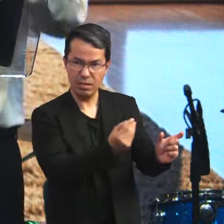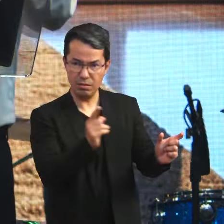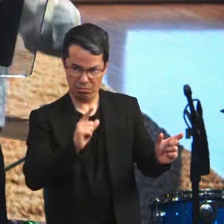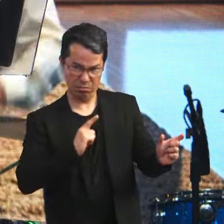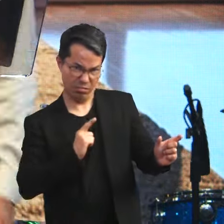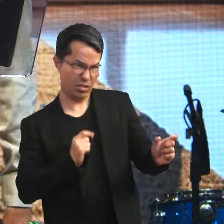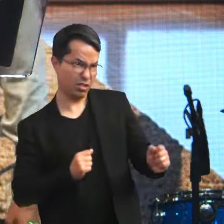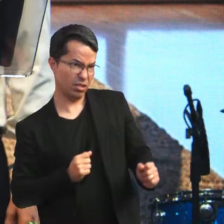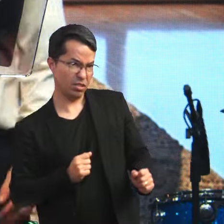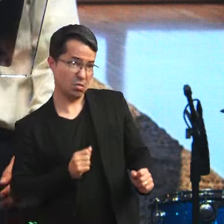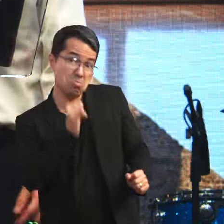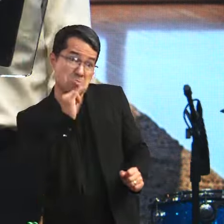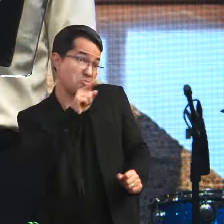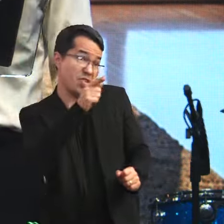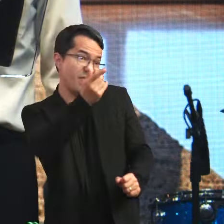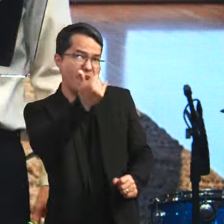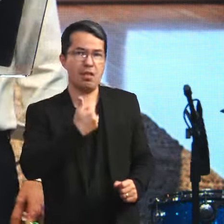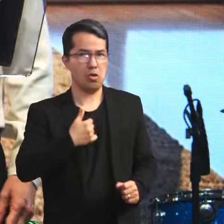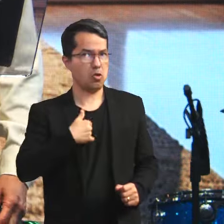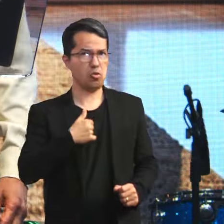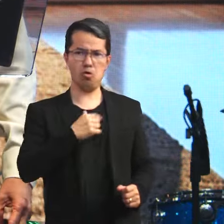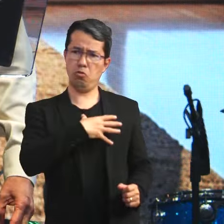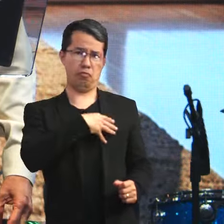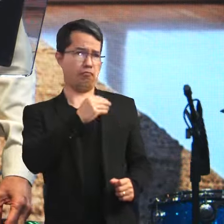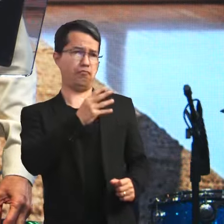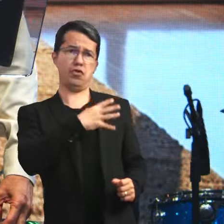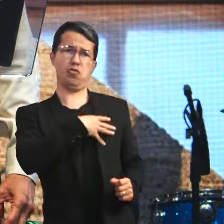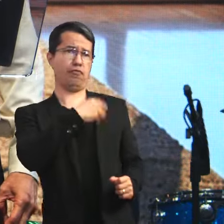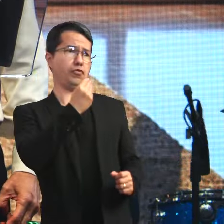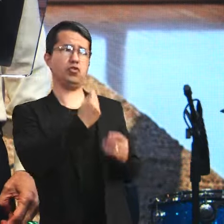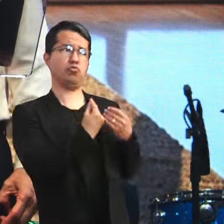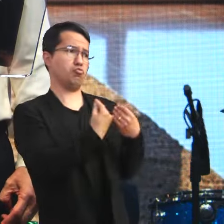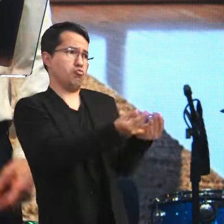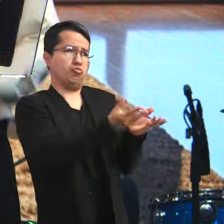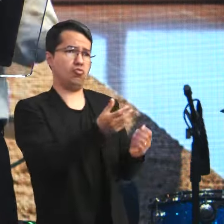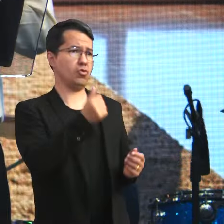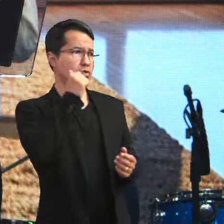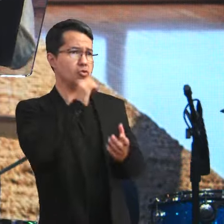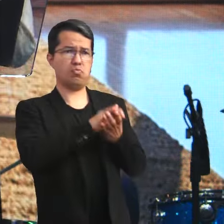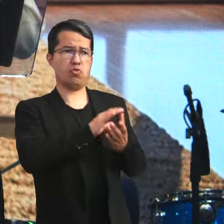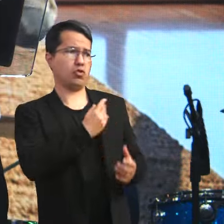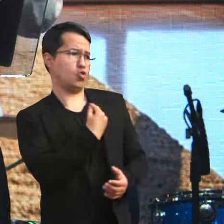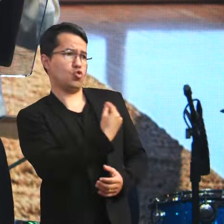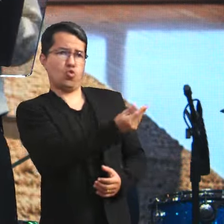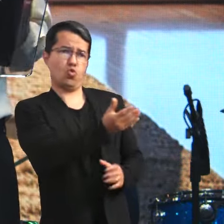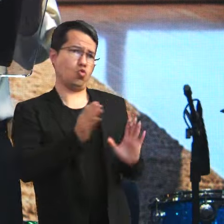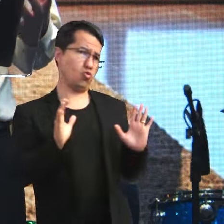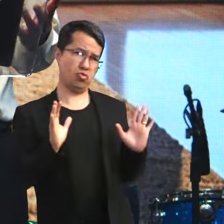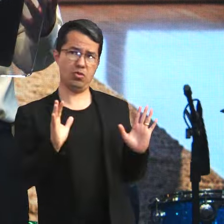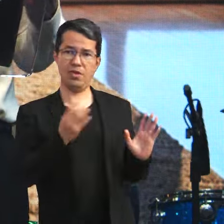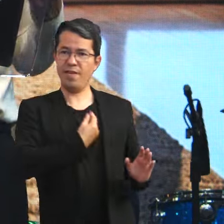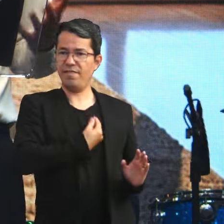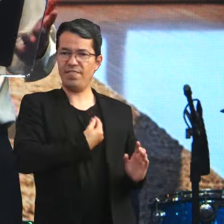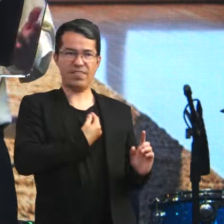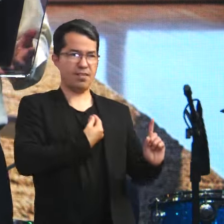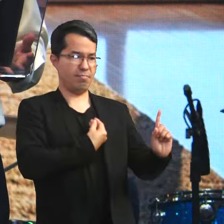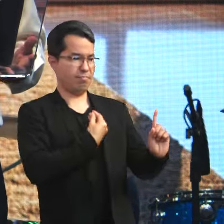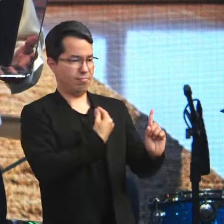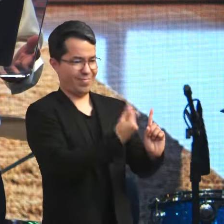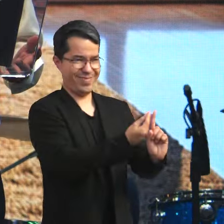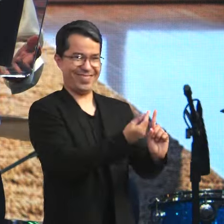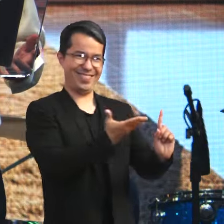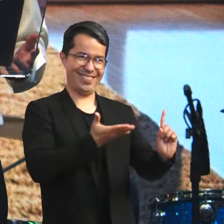vida fam Provavelmente você diria eu faria isso pela minha família estamos dispostos a sacrificar por